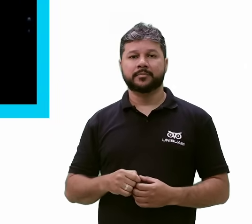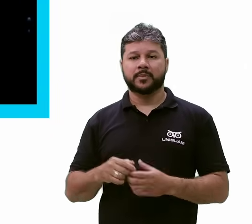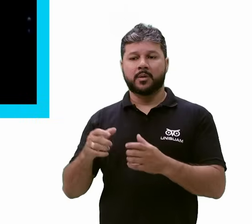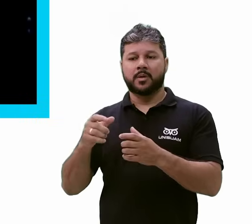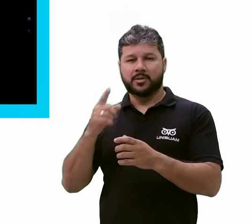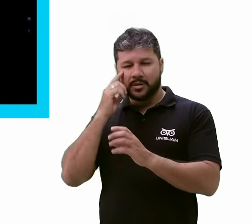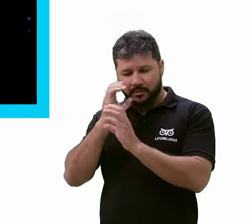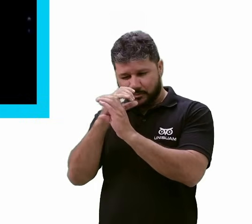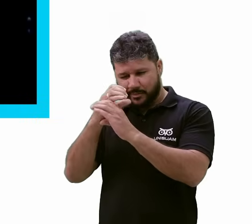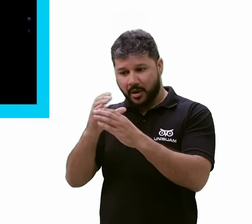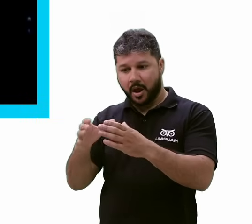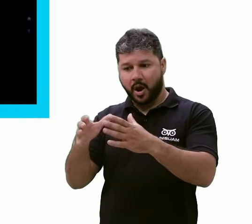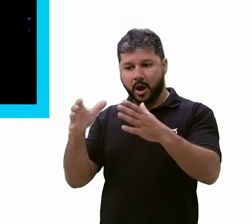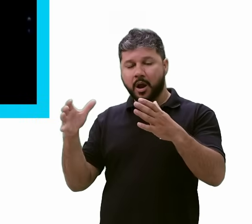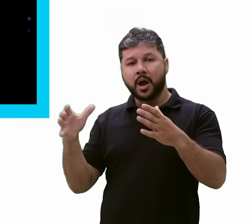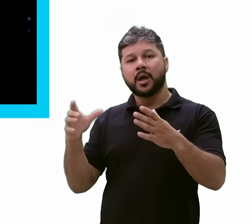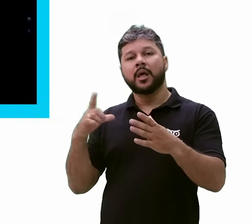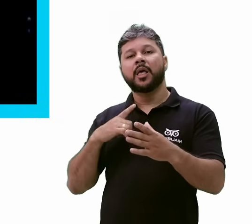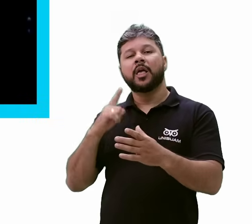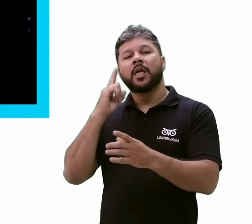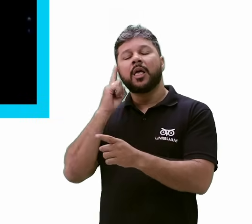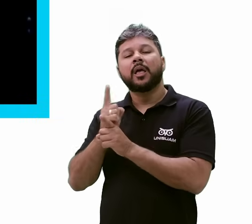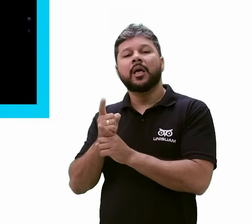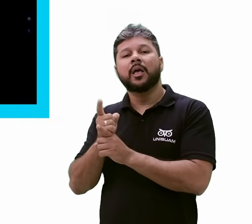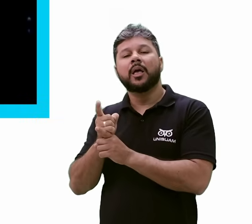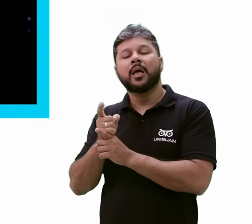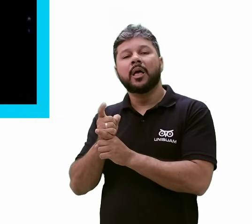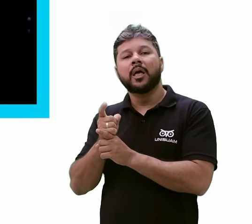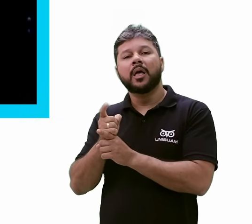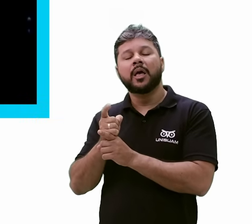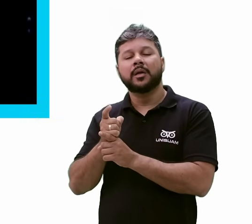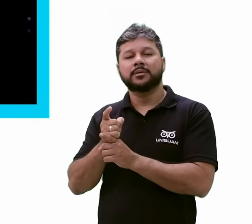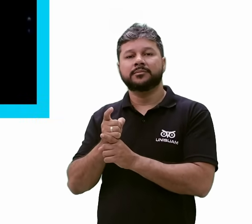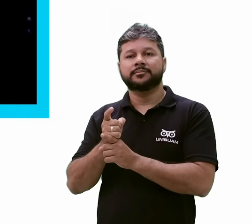num aumento, a gente vai ver esses